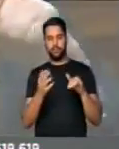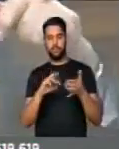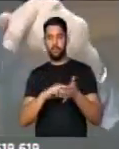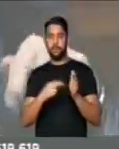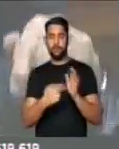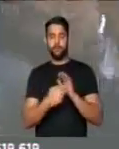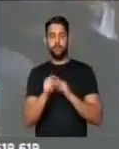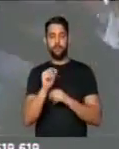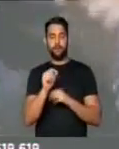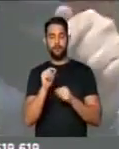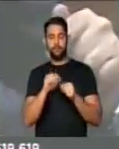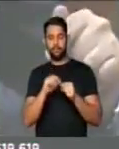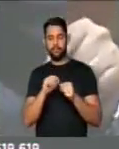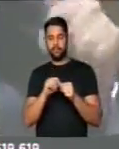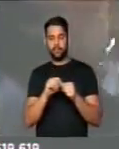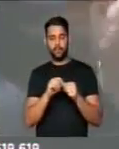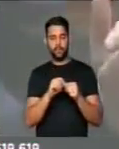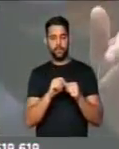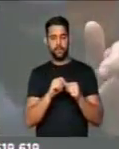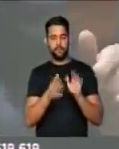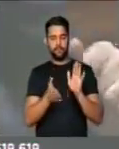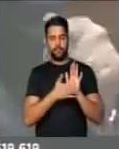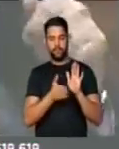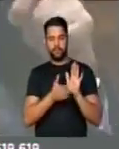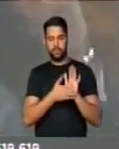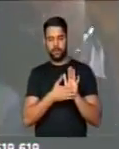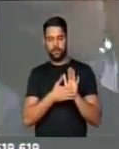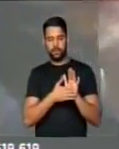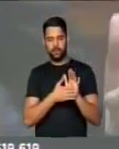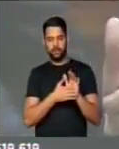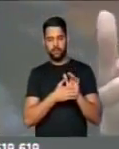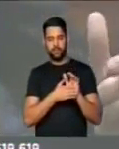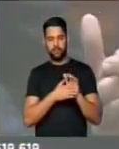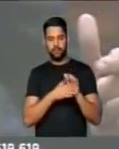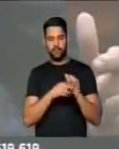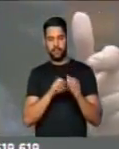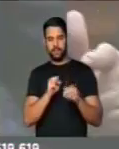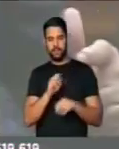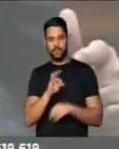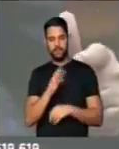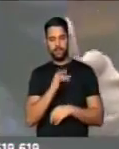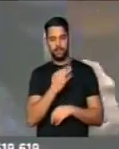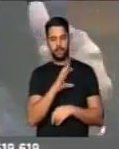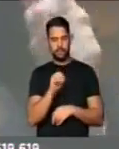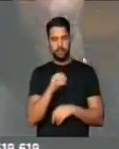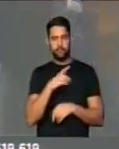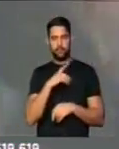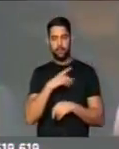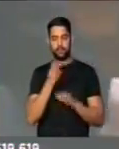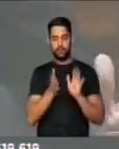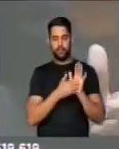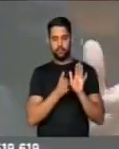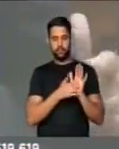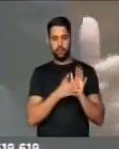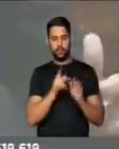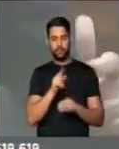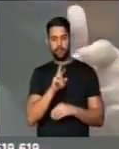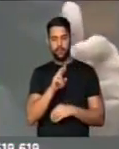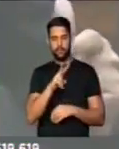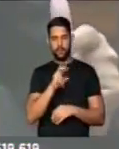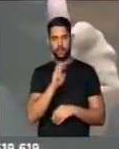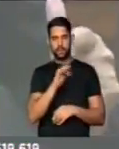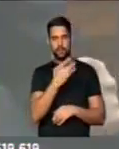seja, para se propor uma desestatização, para se propor uma